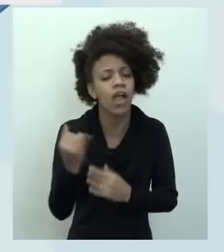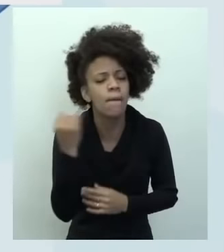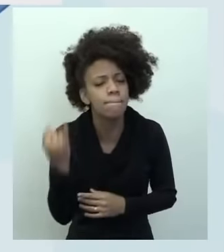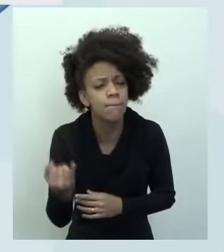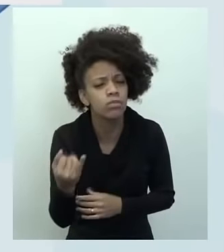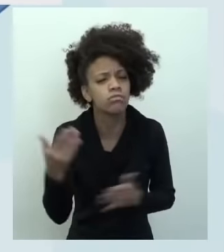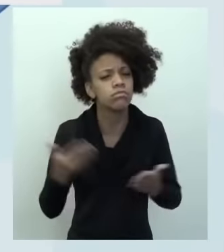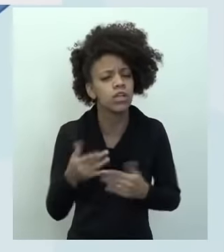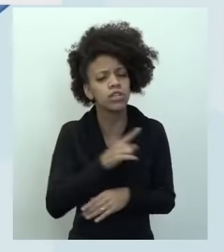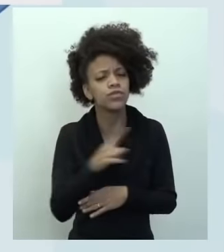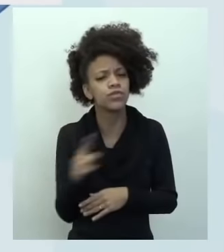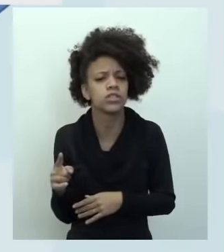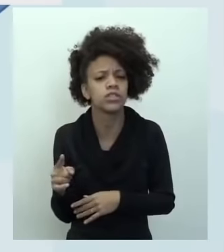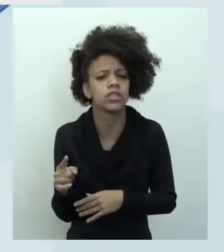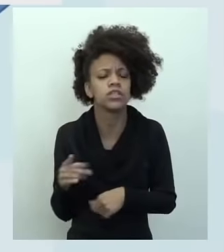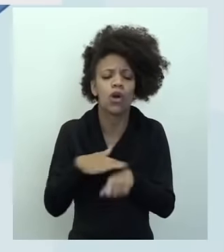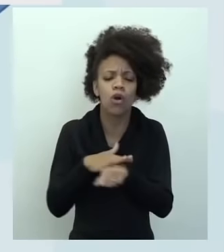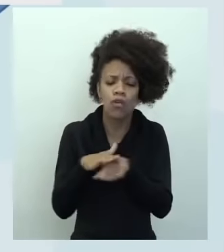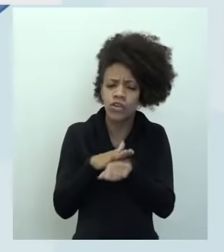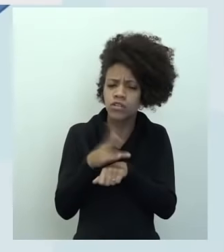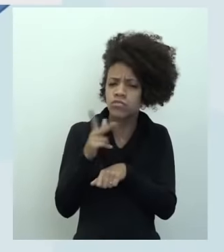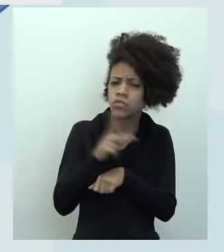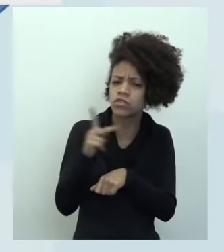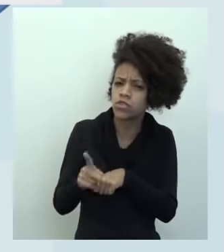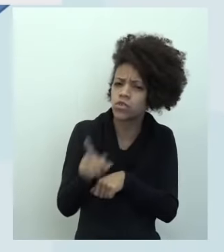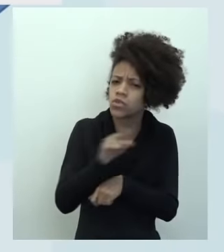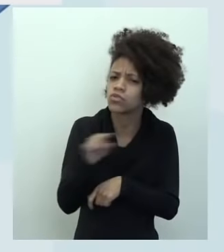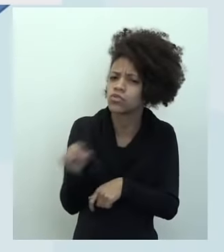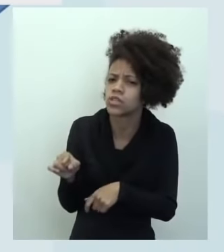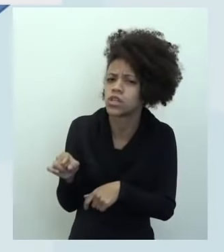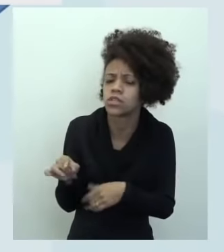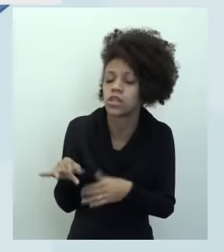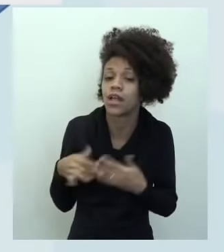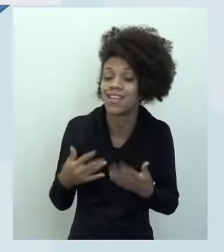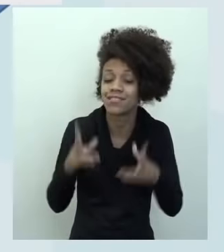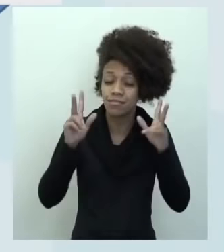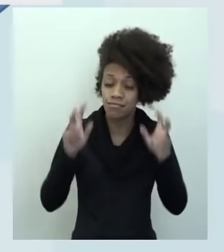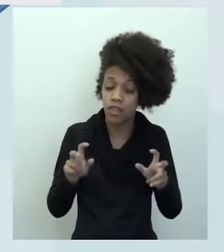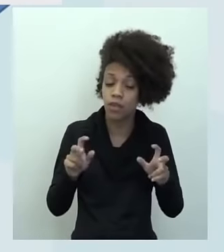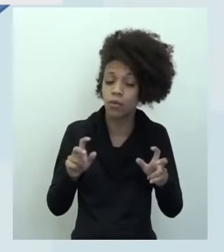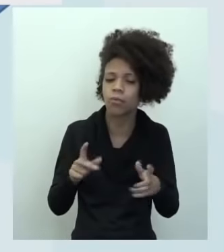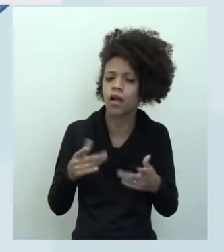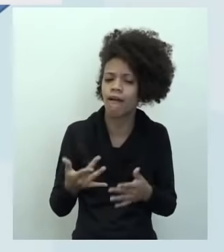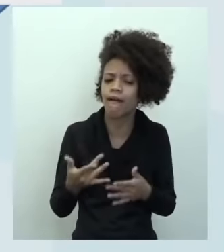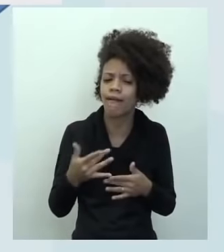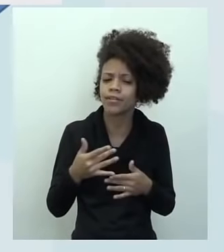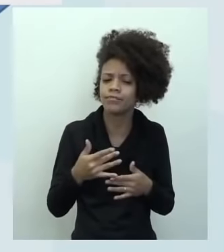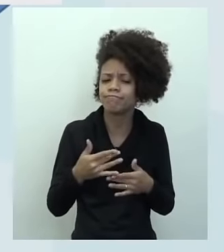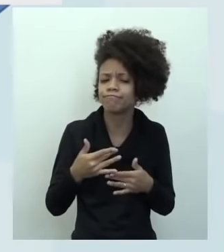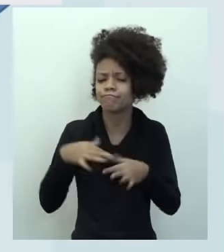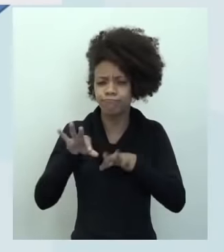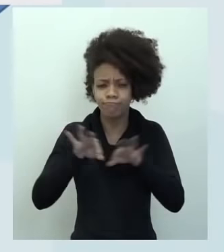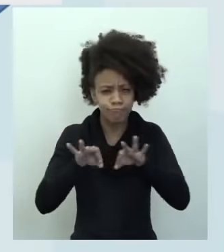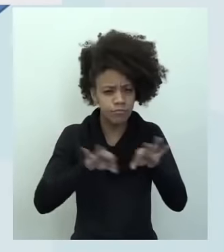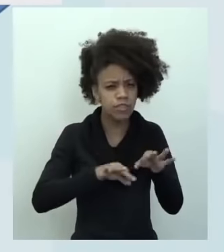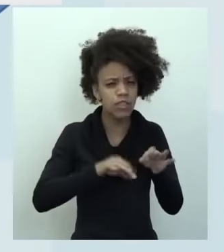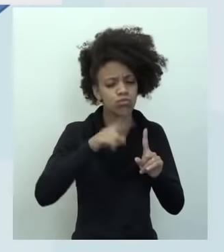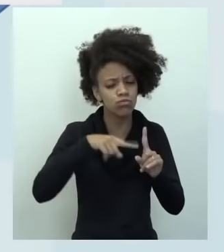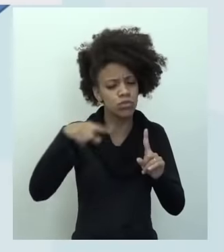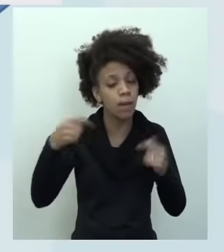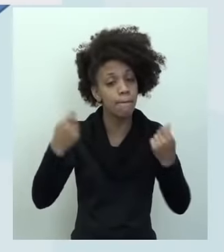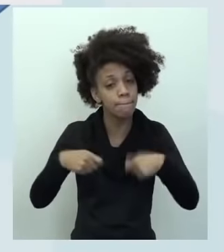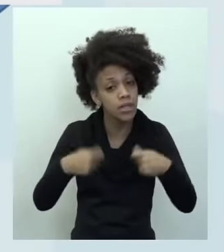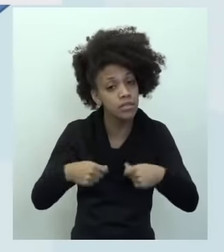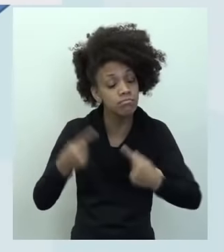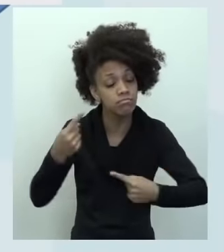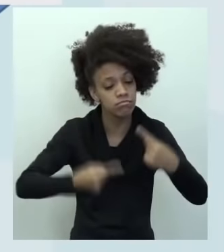aluno, que vocês conversem com os professores de vocês. Esse assunto, essa temática de escala é uma temática que tem que ser amplamente discutida